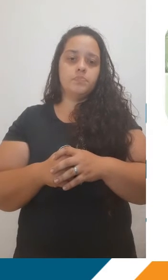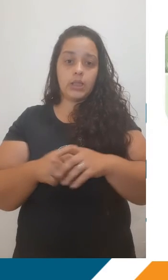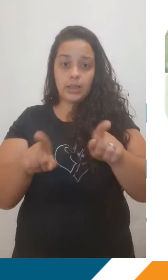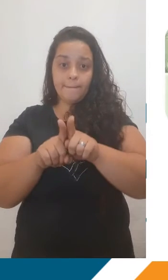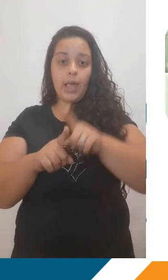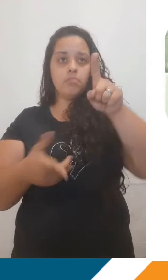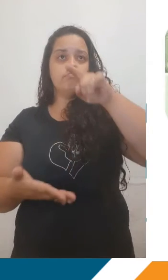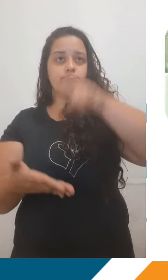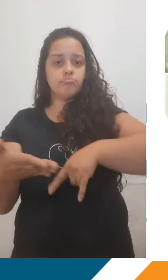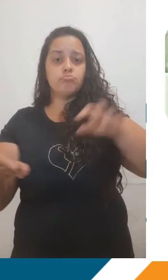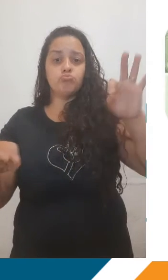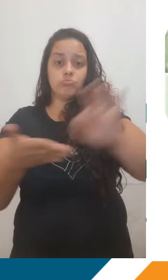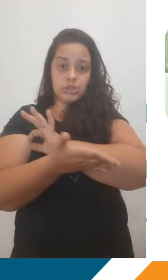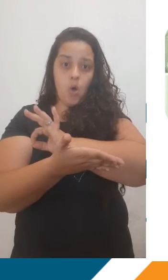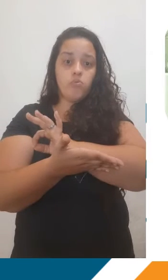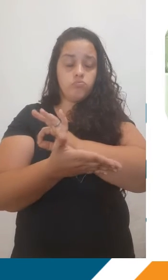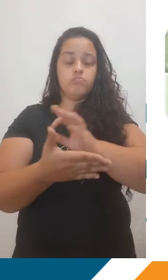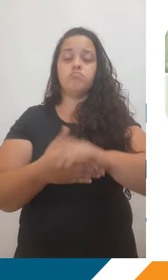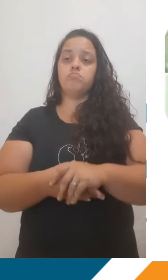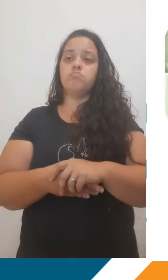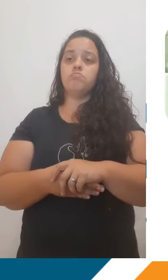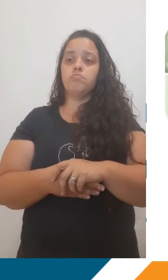o seu cartão de confirmação.